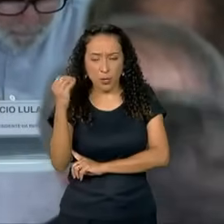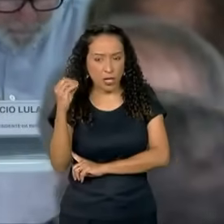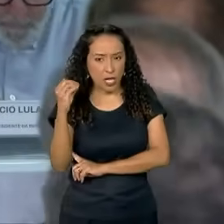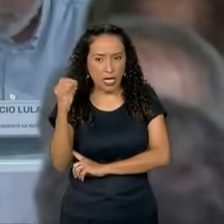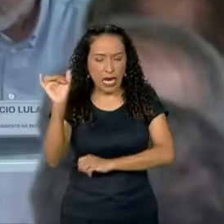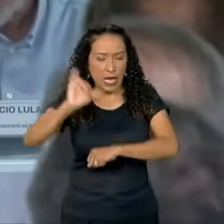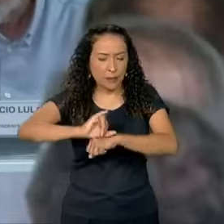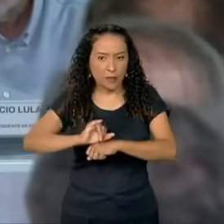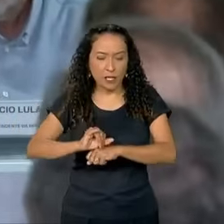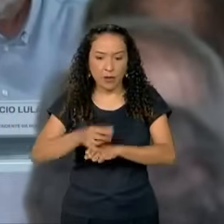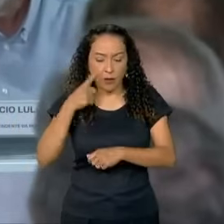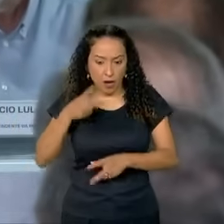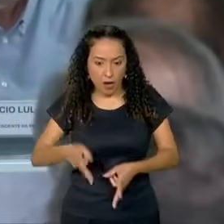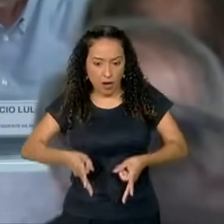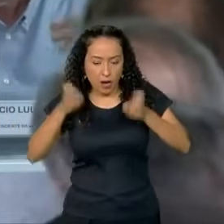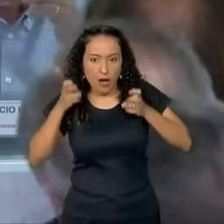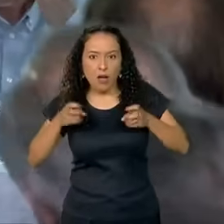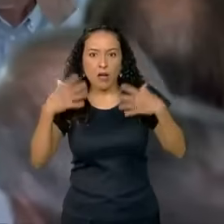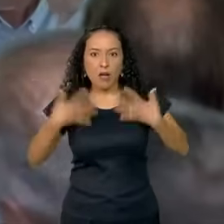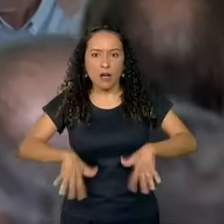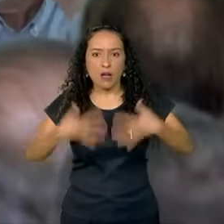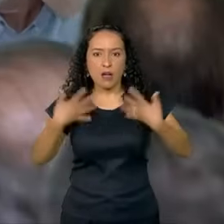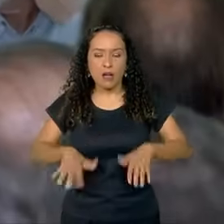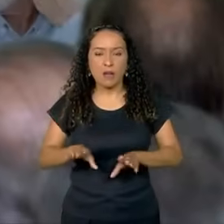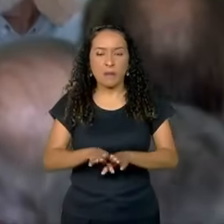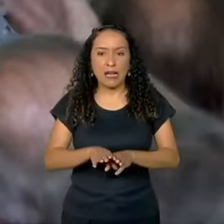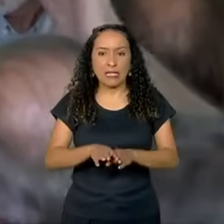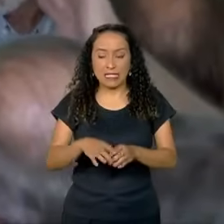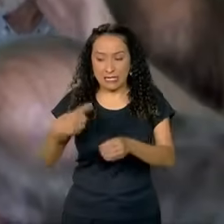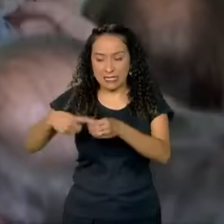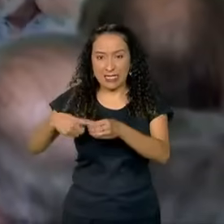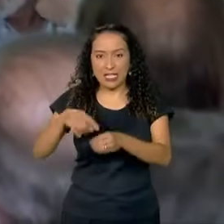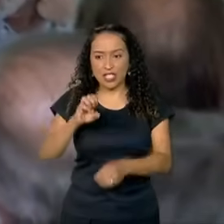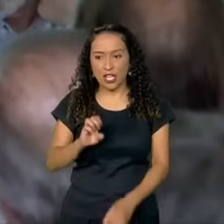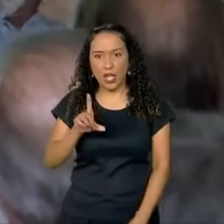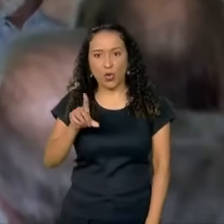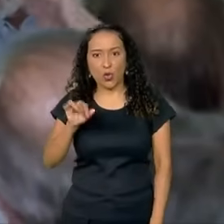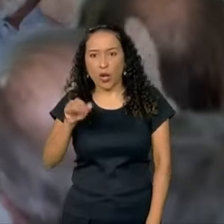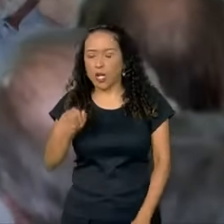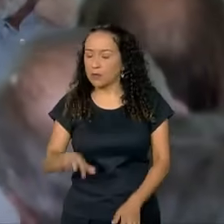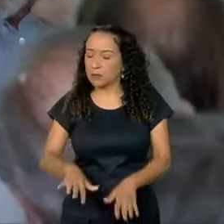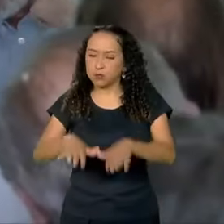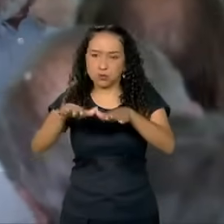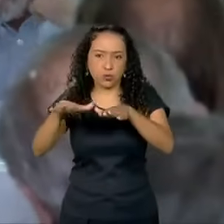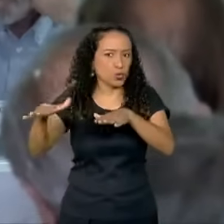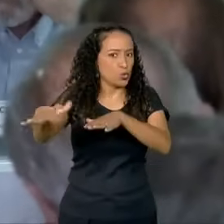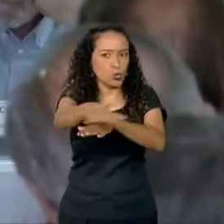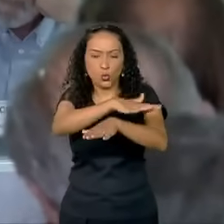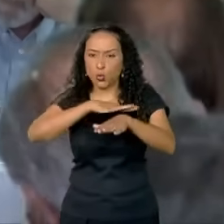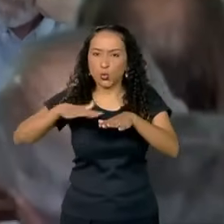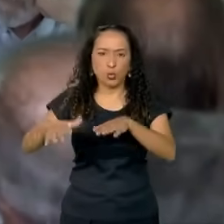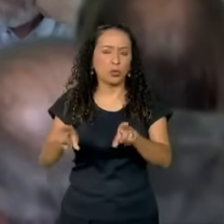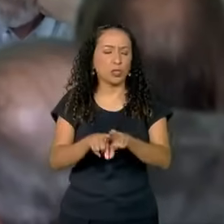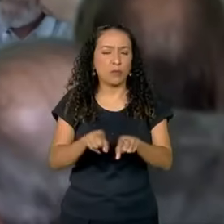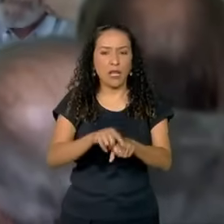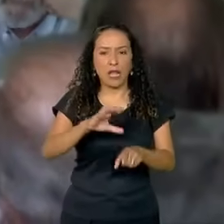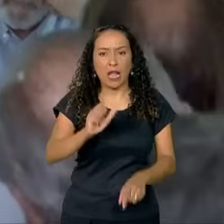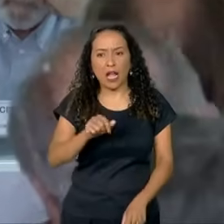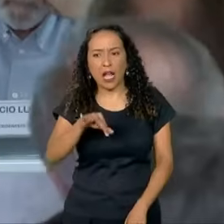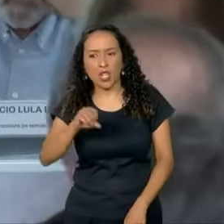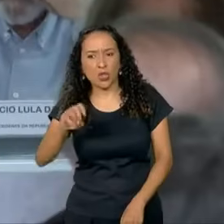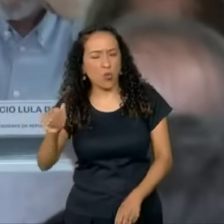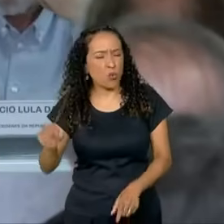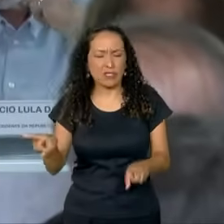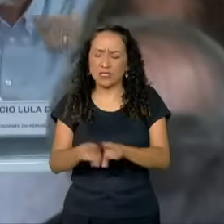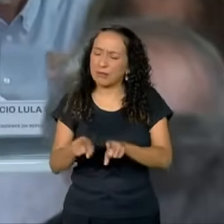que se observa, mas Eldorado, do outro lado, submersa. Guaíba, fortemente atingido. Canoas, muito atingido. E cidades no